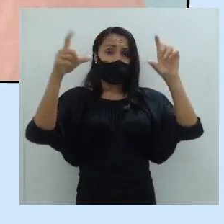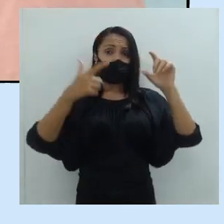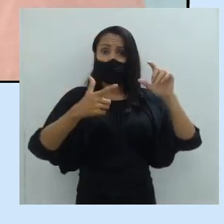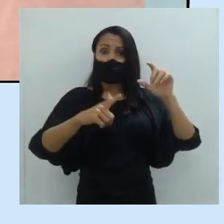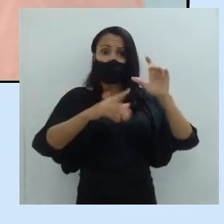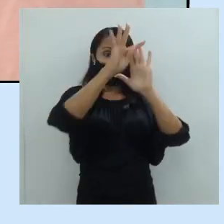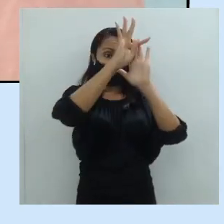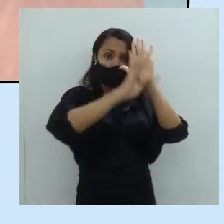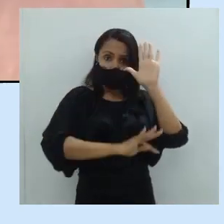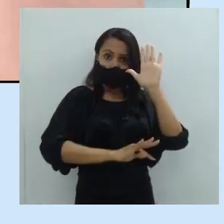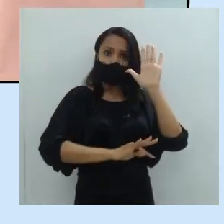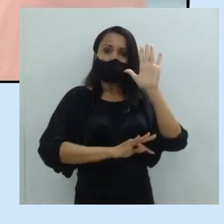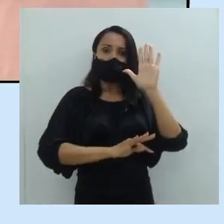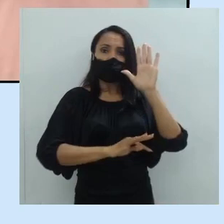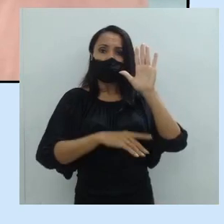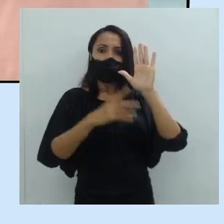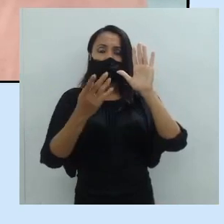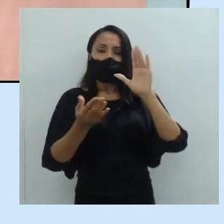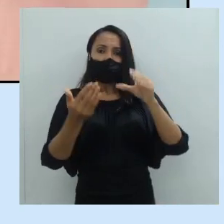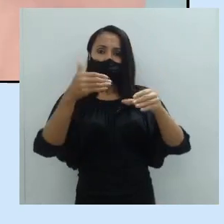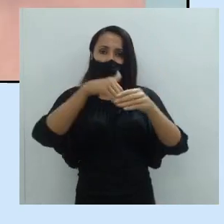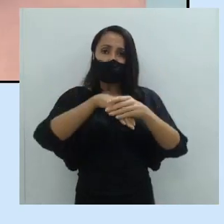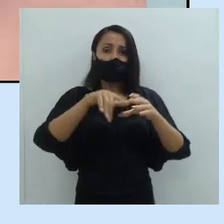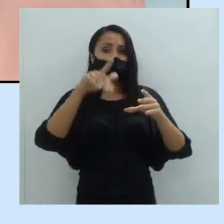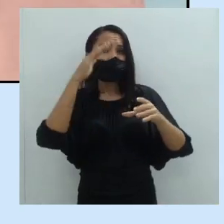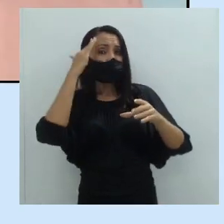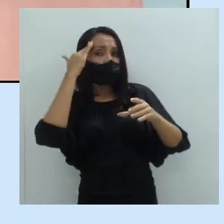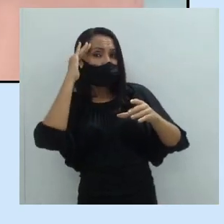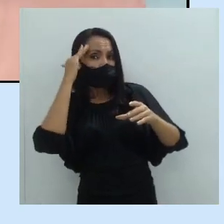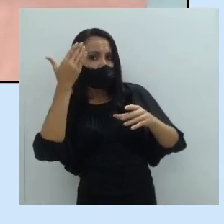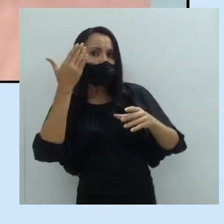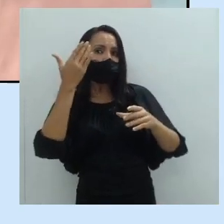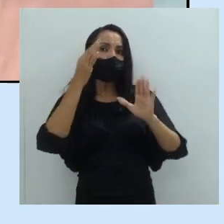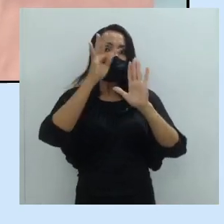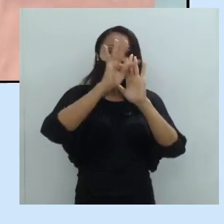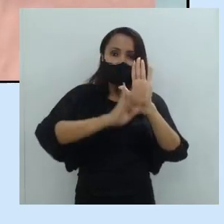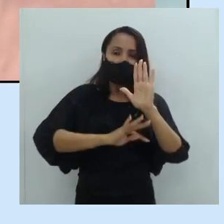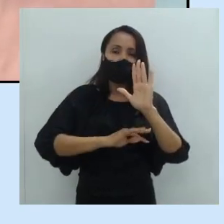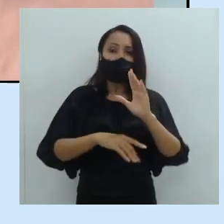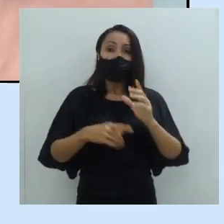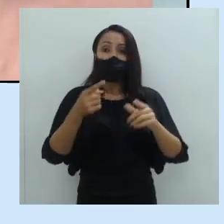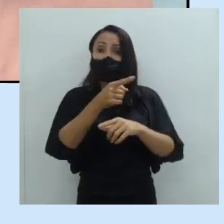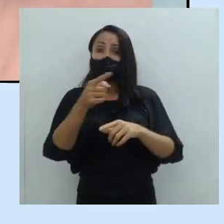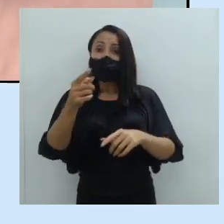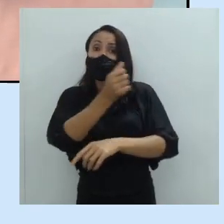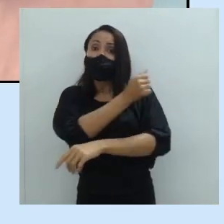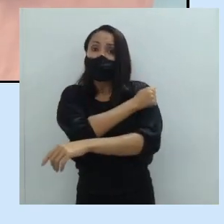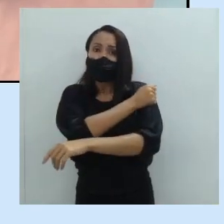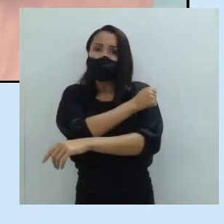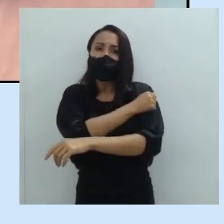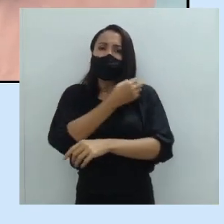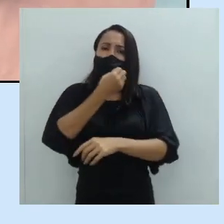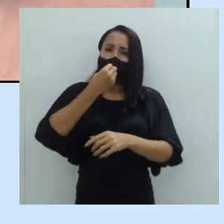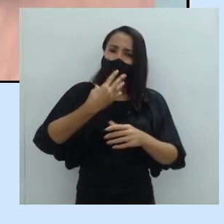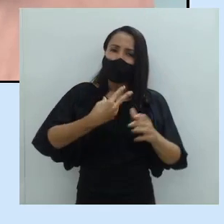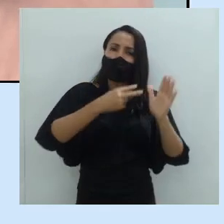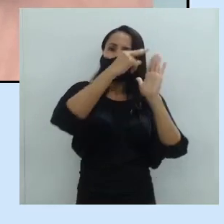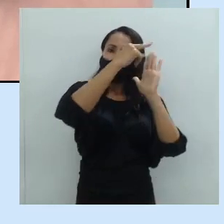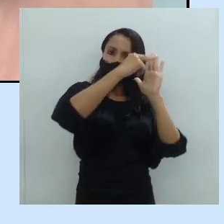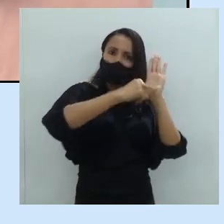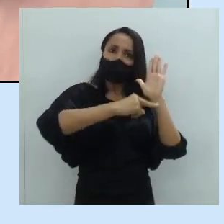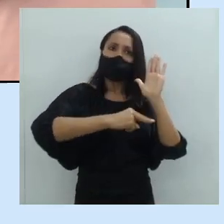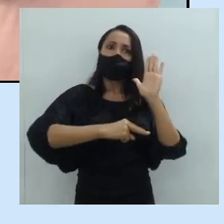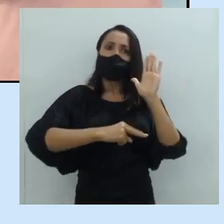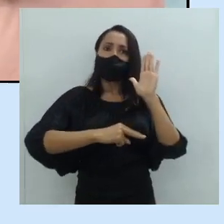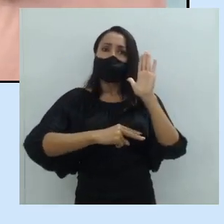do texto, está dentro do texto. E lembre-se que você, estudante, um bom leitor é aquele que